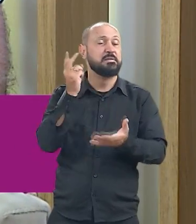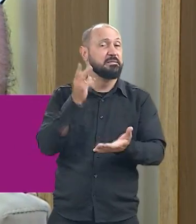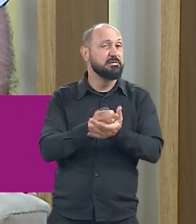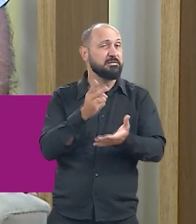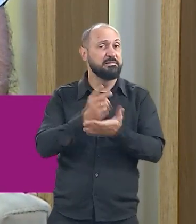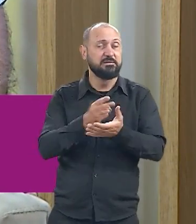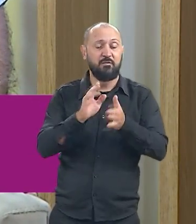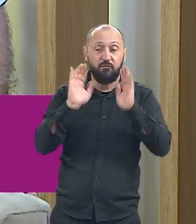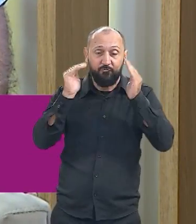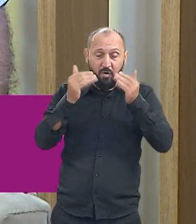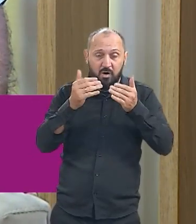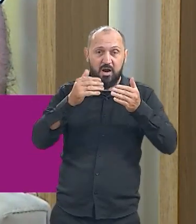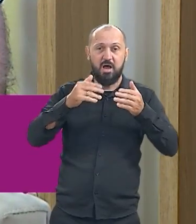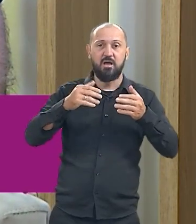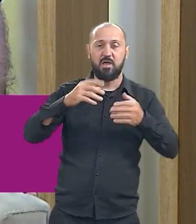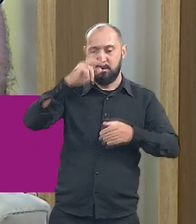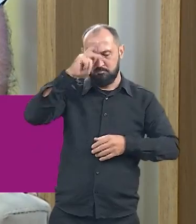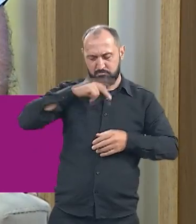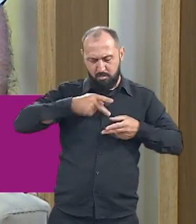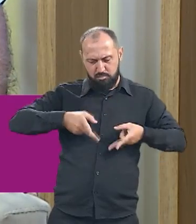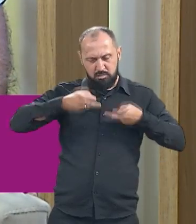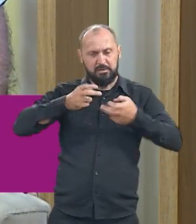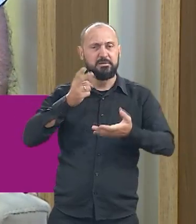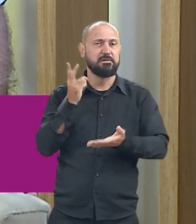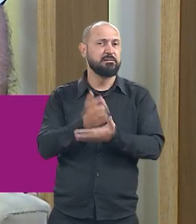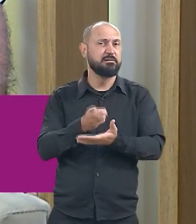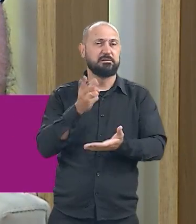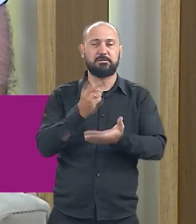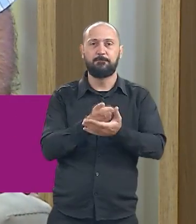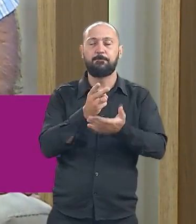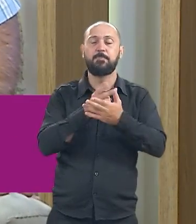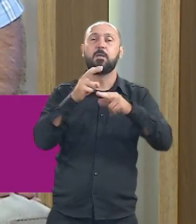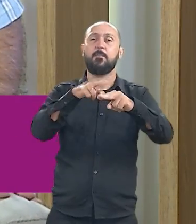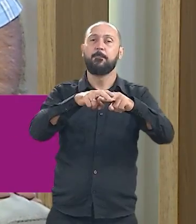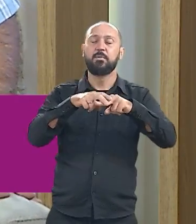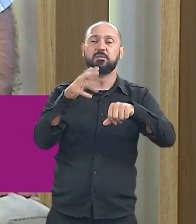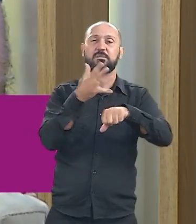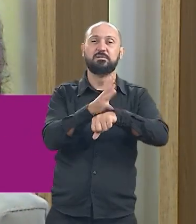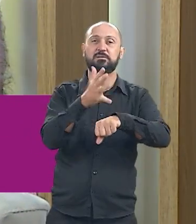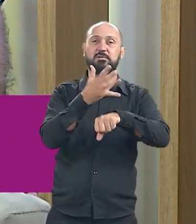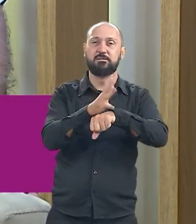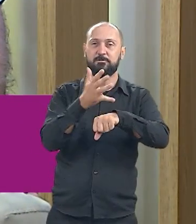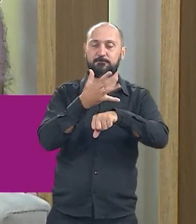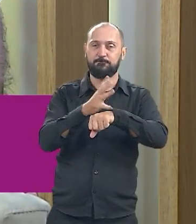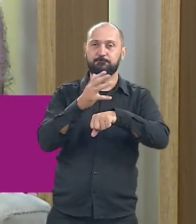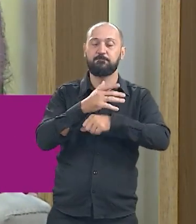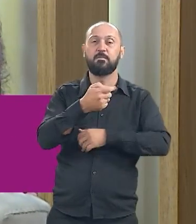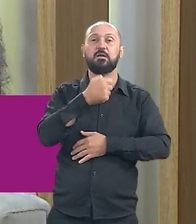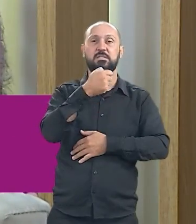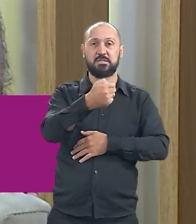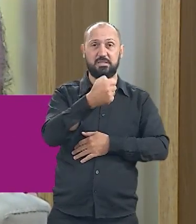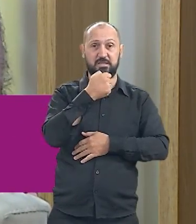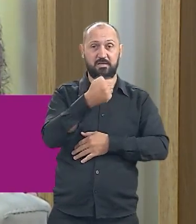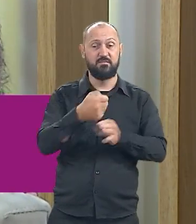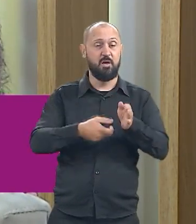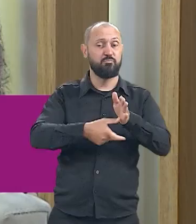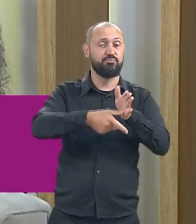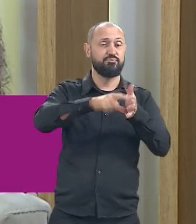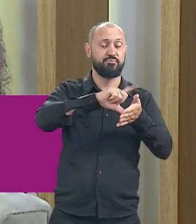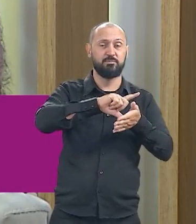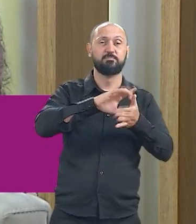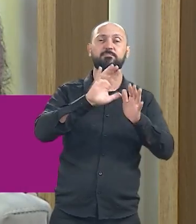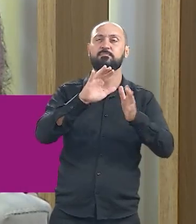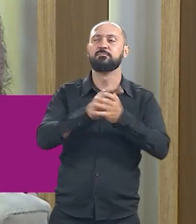é constante, tá? Por isso que tem o treinamento, por isso que tem as entrevistas antes. Porque se aquela pessoa que quer ser